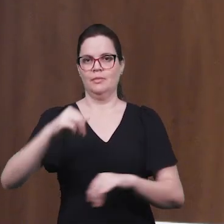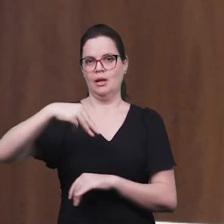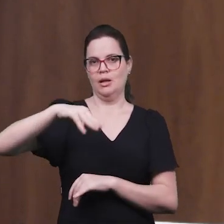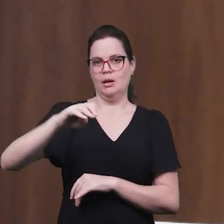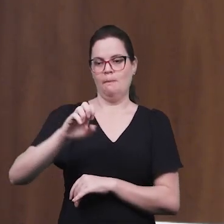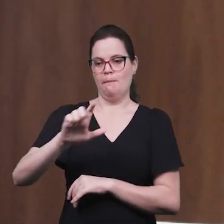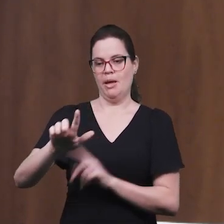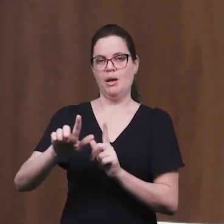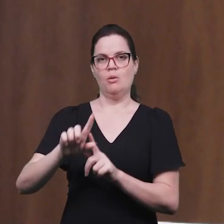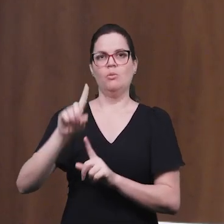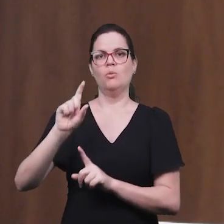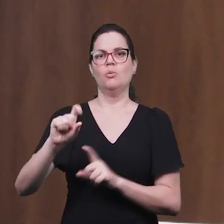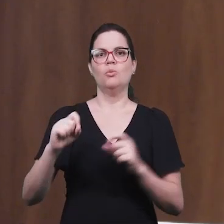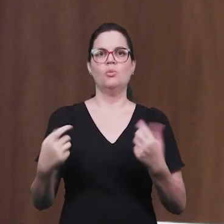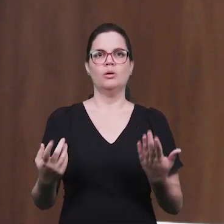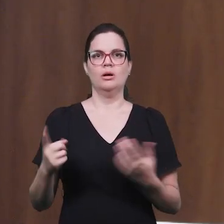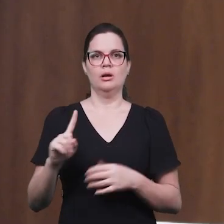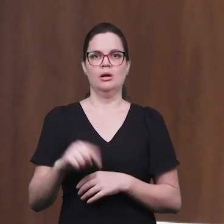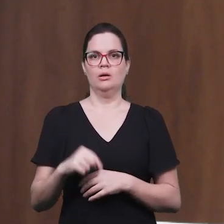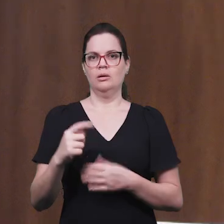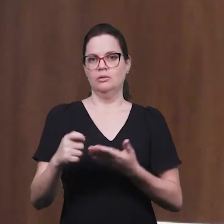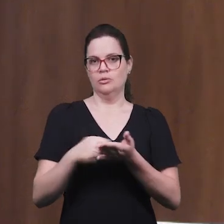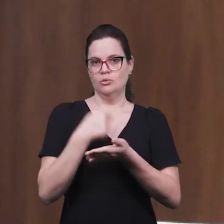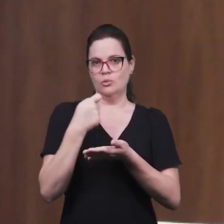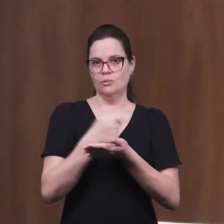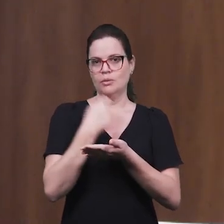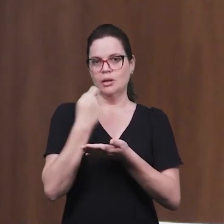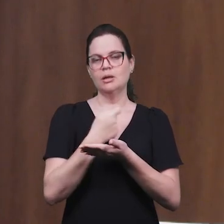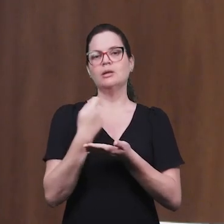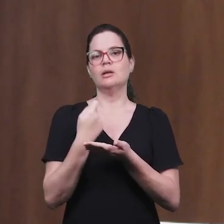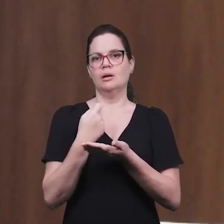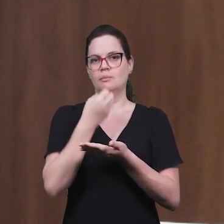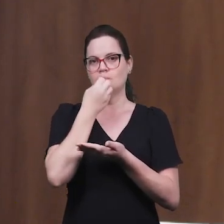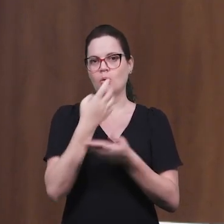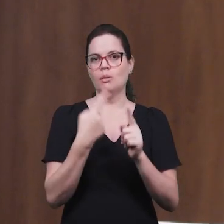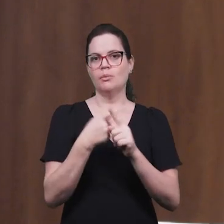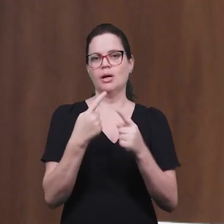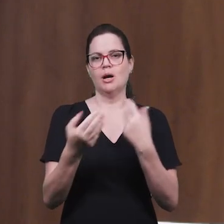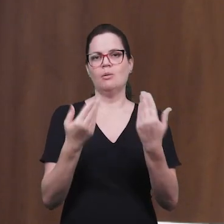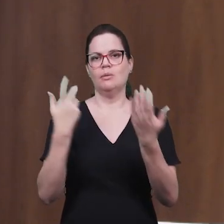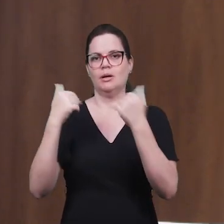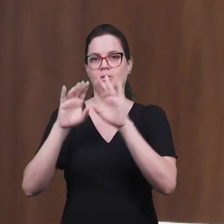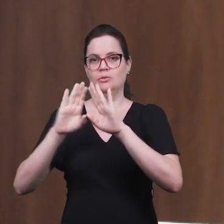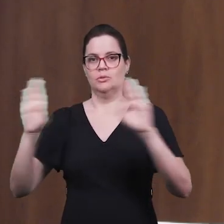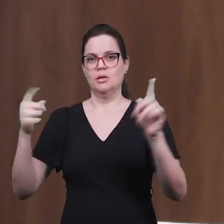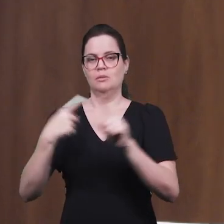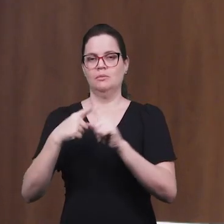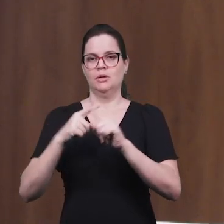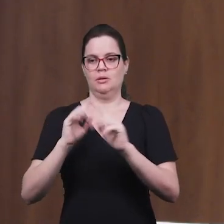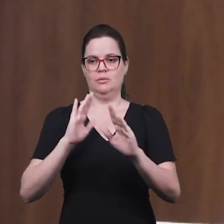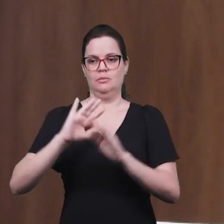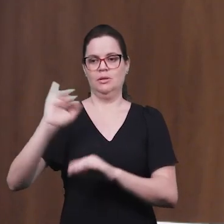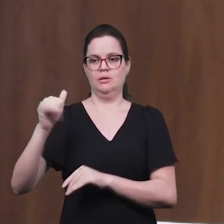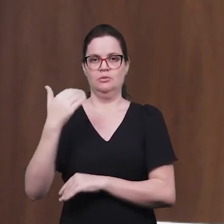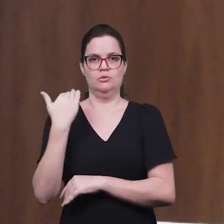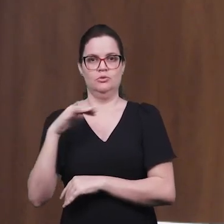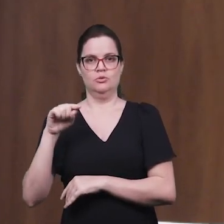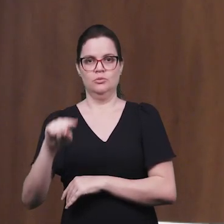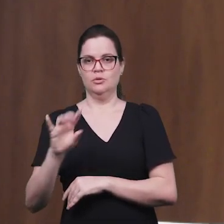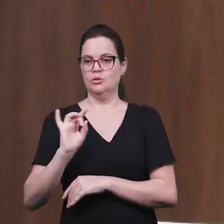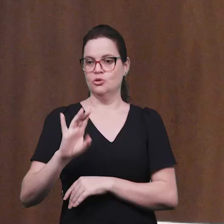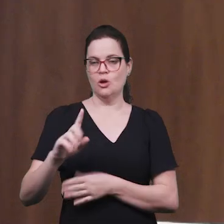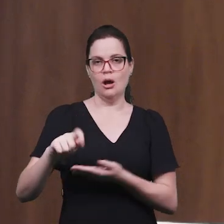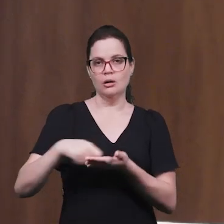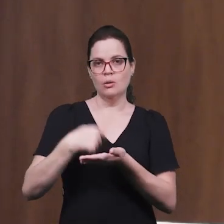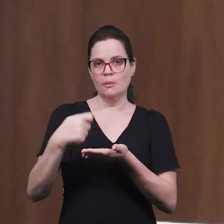na cultura judaica, era considerado um alimento celestial. E no tempo de João Batista, era basicamente